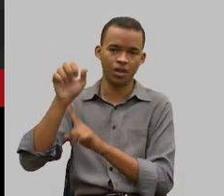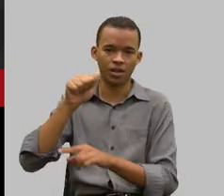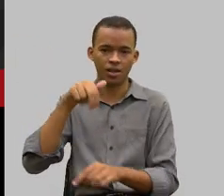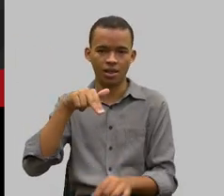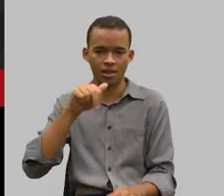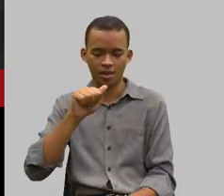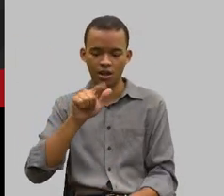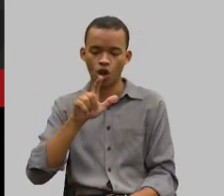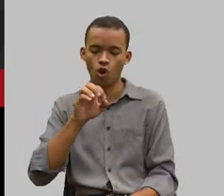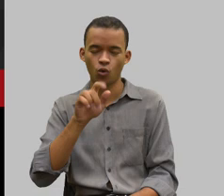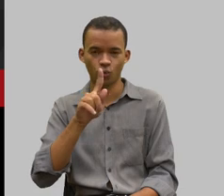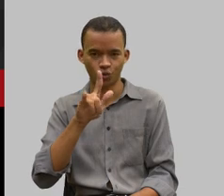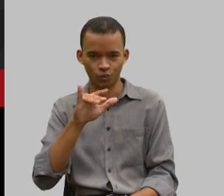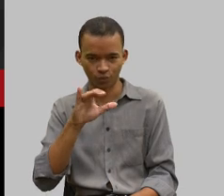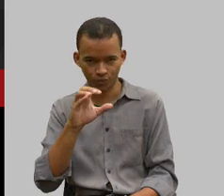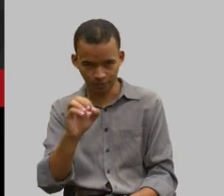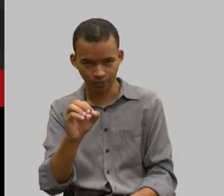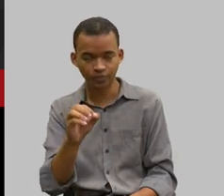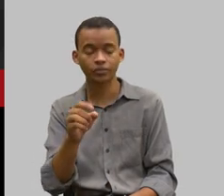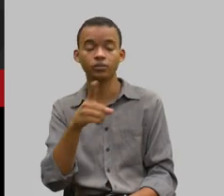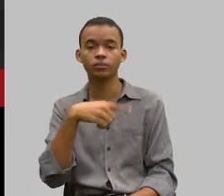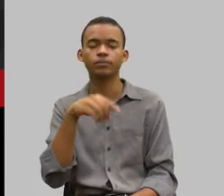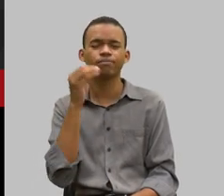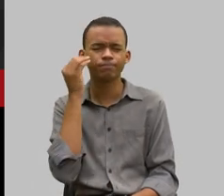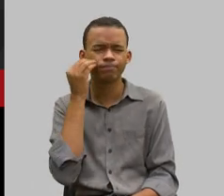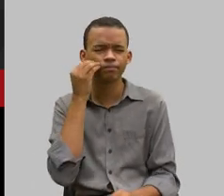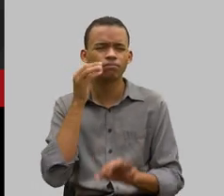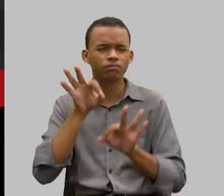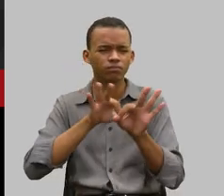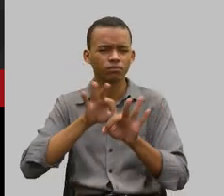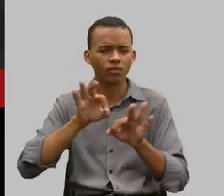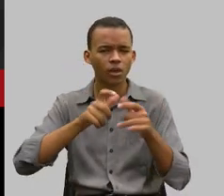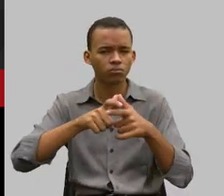que não recebem o sinal de encon fidar Rede